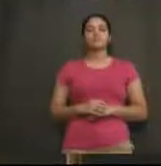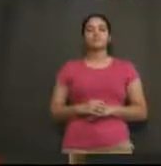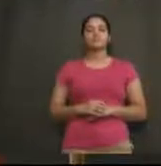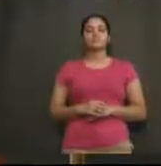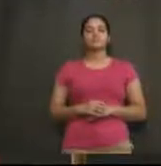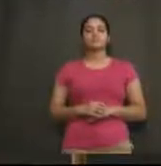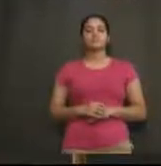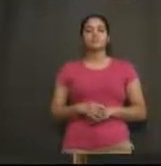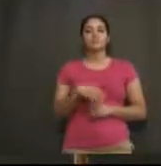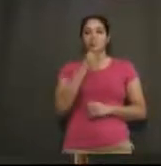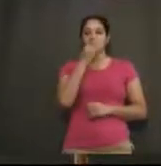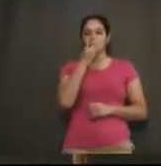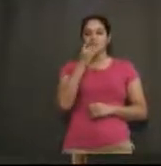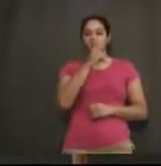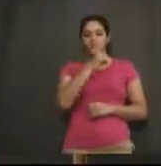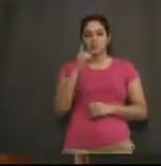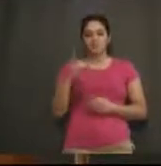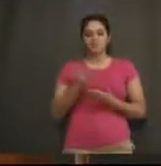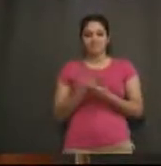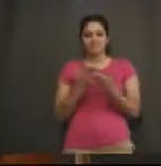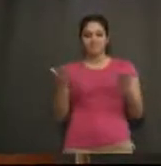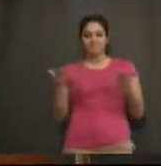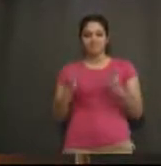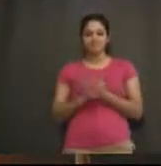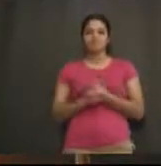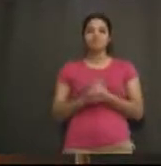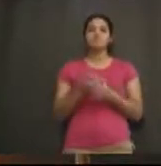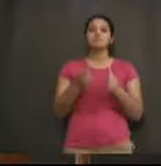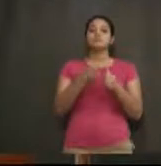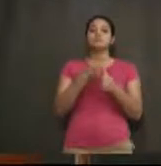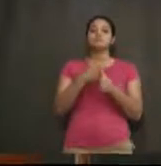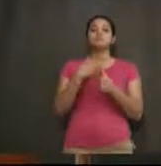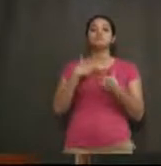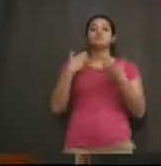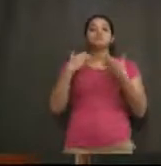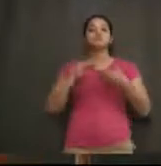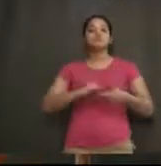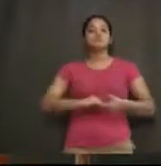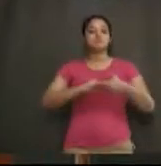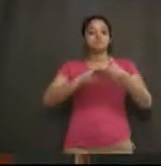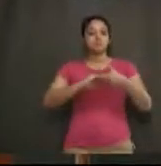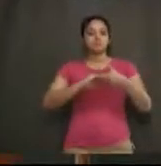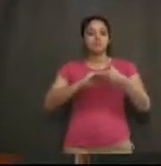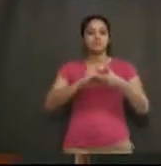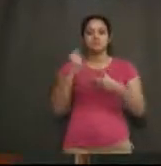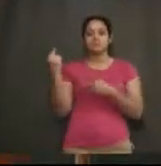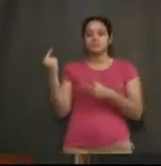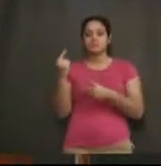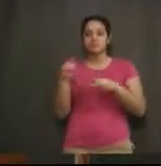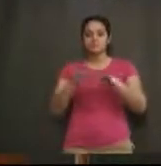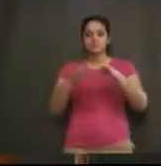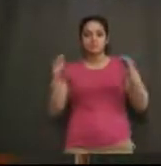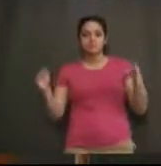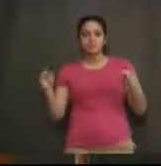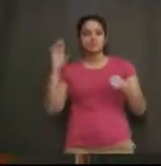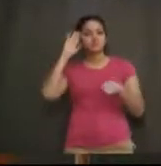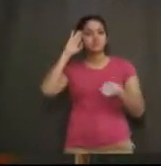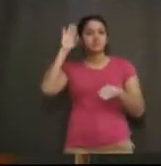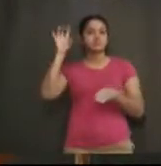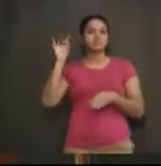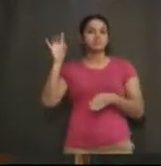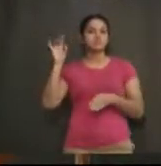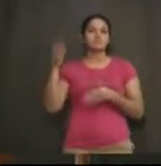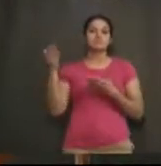Bem, bom dia a todos e a todas. Em primeiro lugar, gostaria de cumprimentar aos membros da mesa, né? Em especial o nosso magnífico